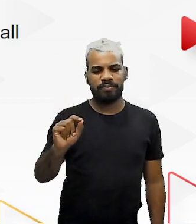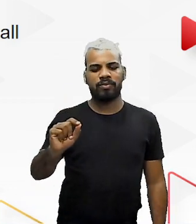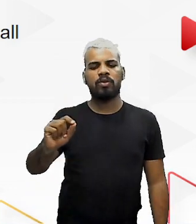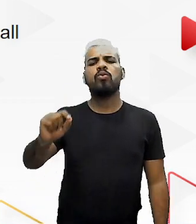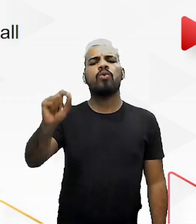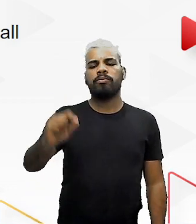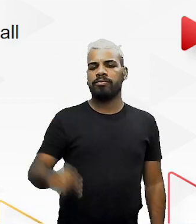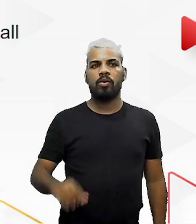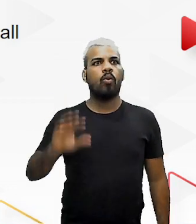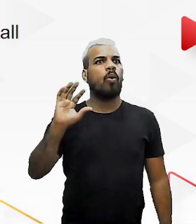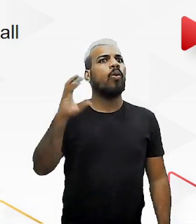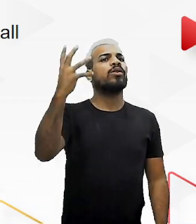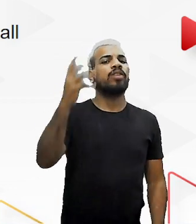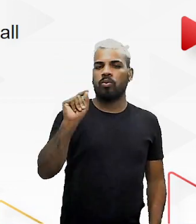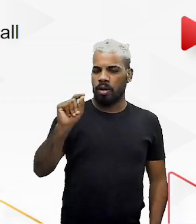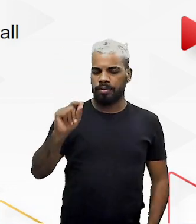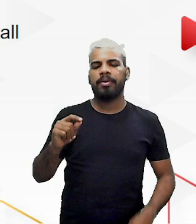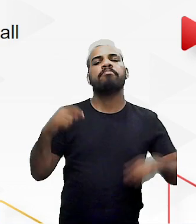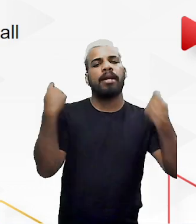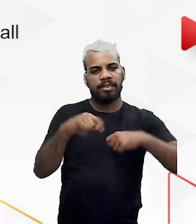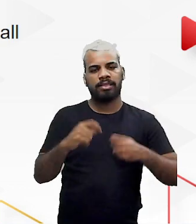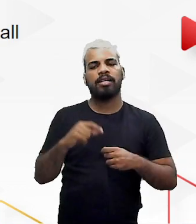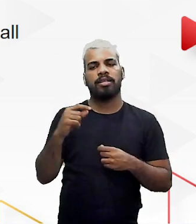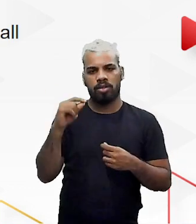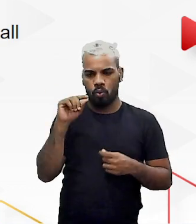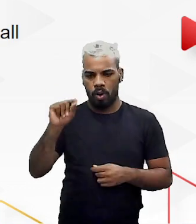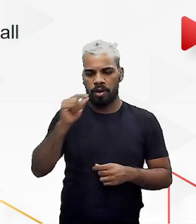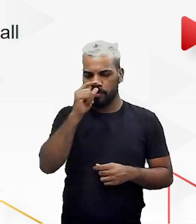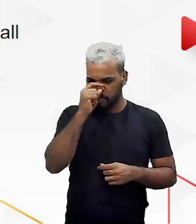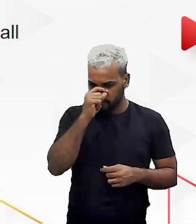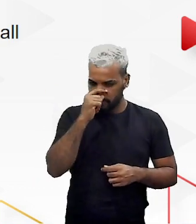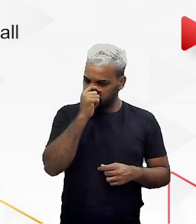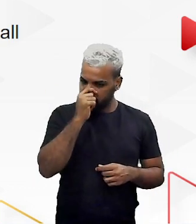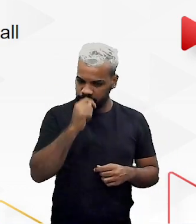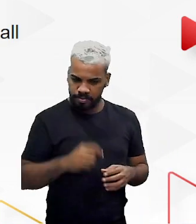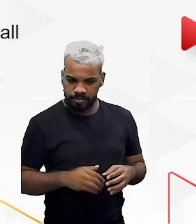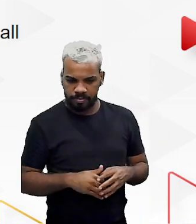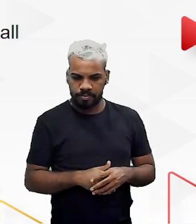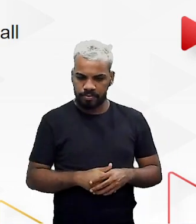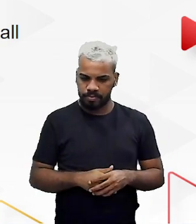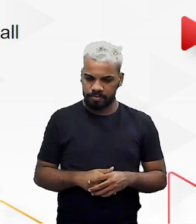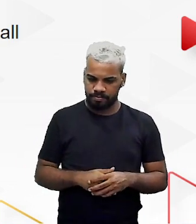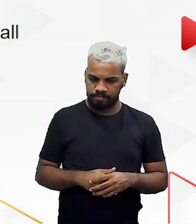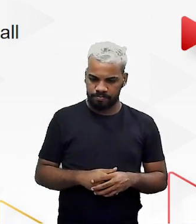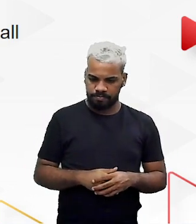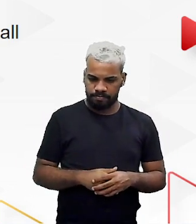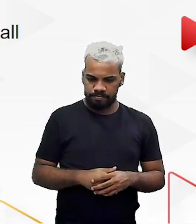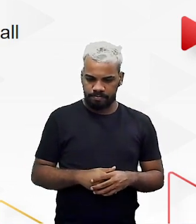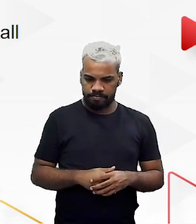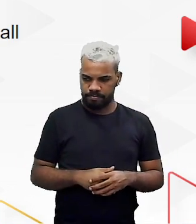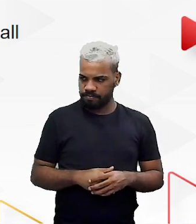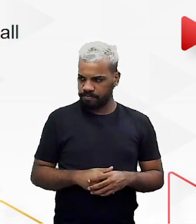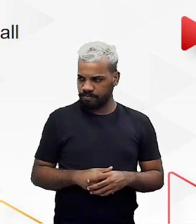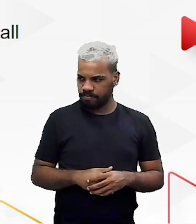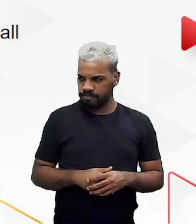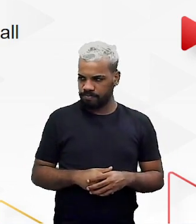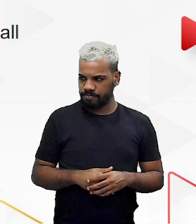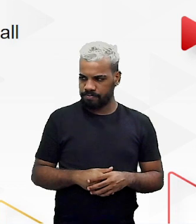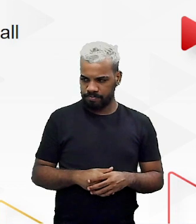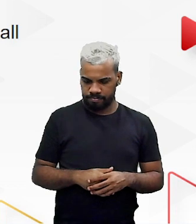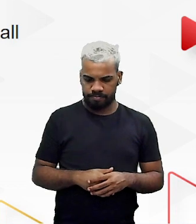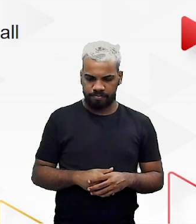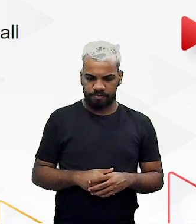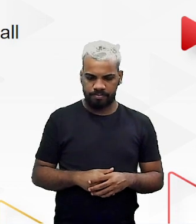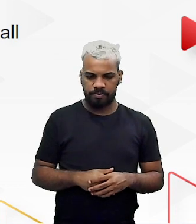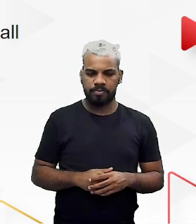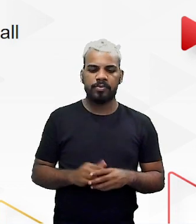foi que aconteceu? The work continuation of India's national football coach, né? O trabalho continuado